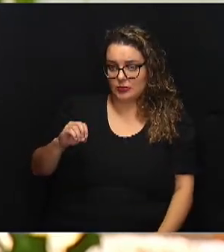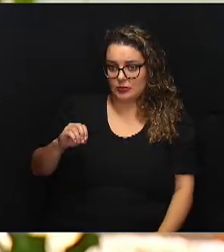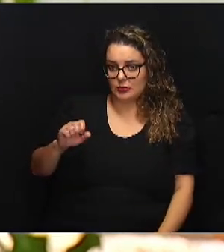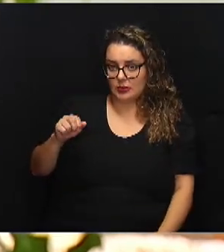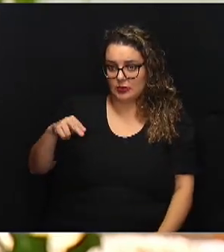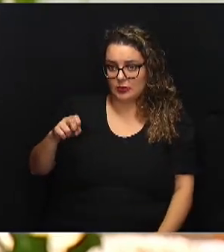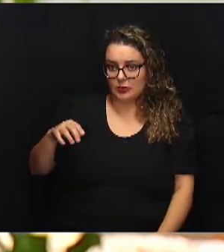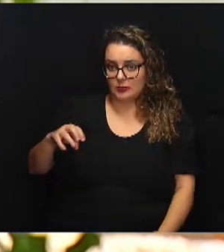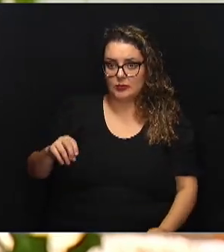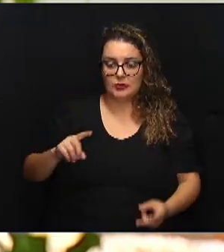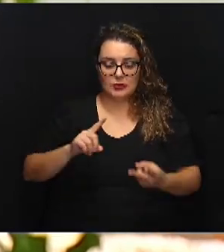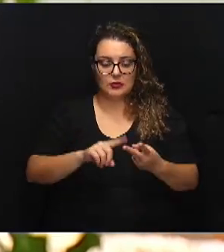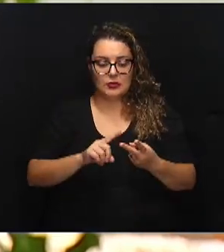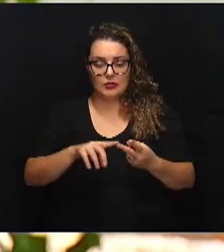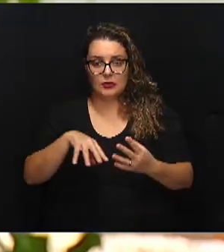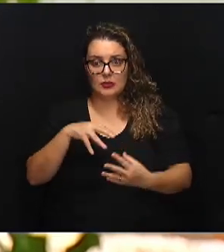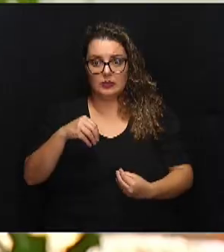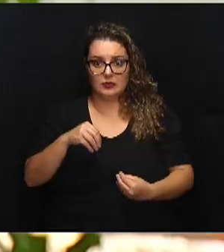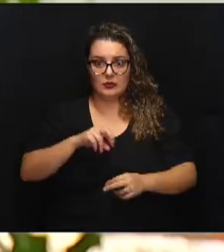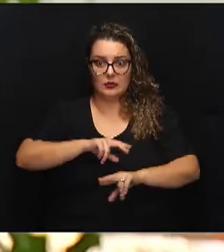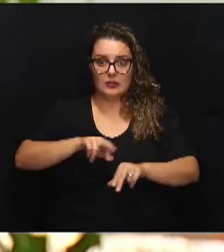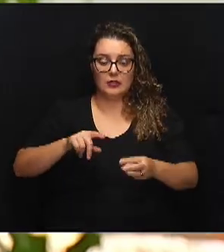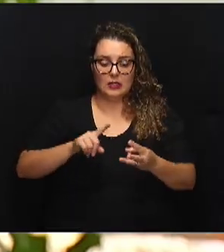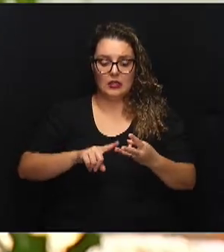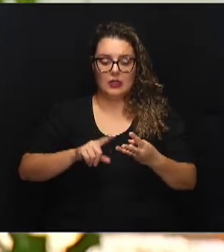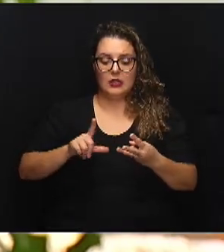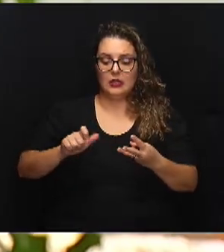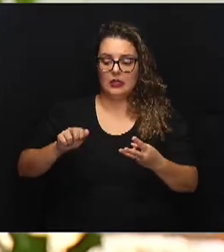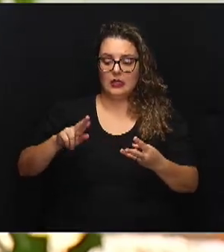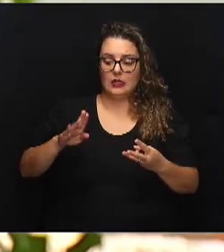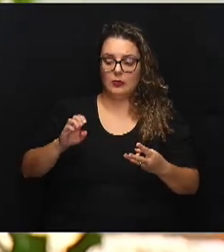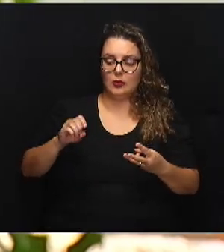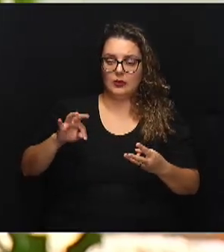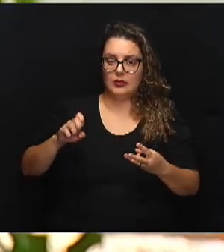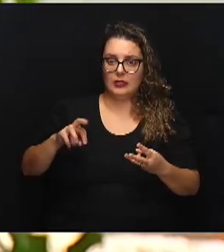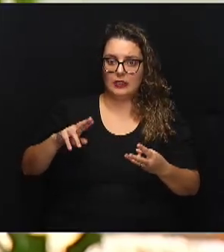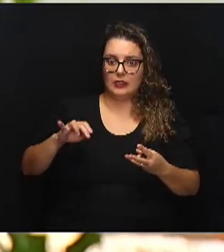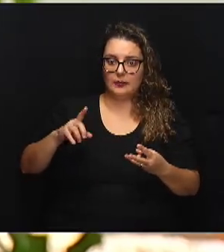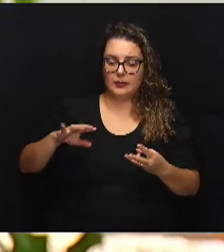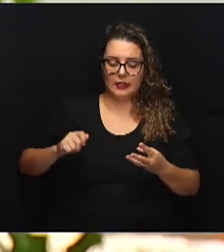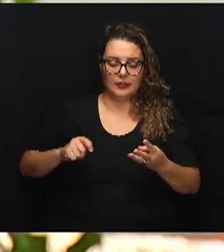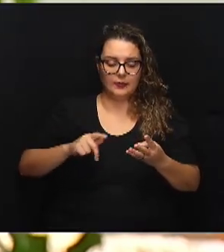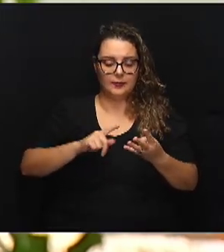espiritualidade, a laborterapia e a disciplina.